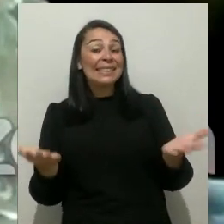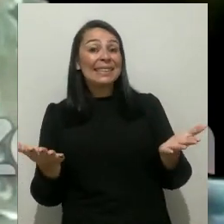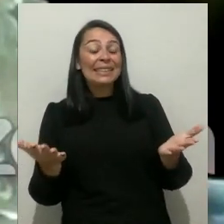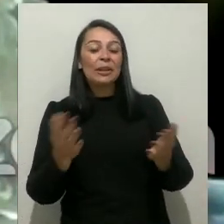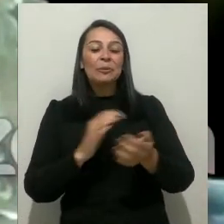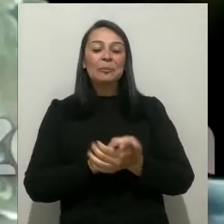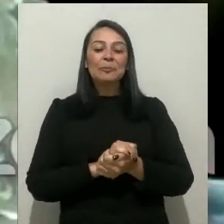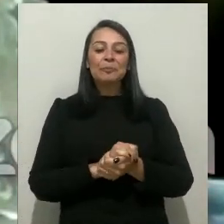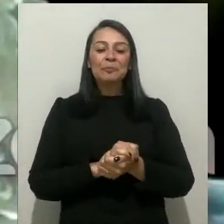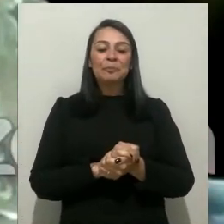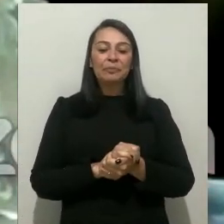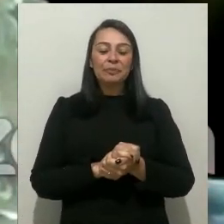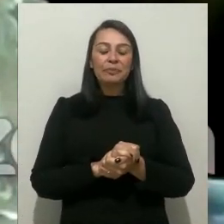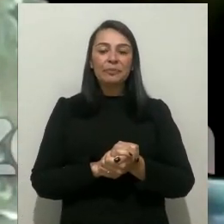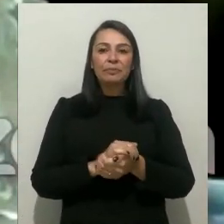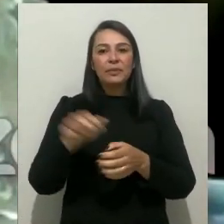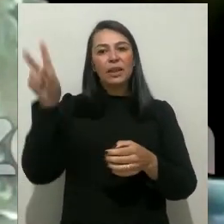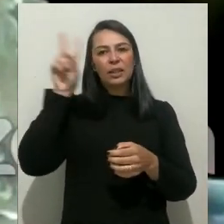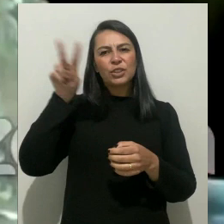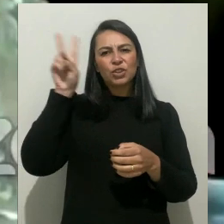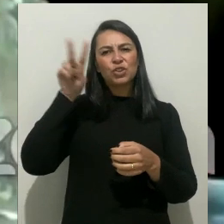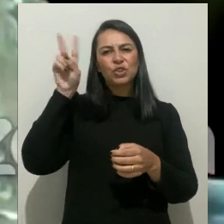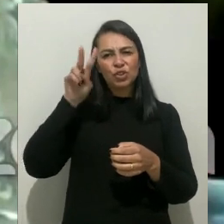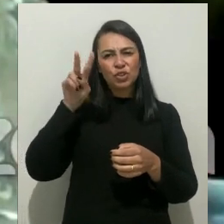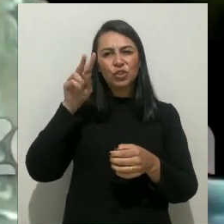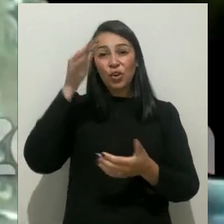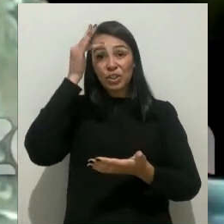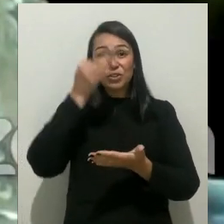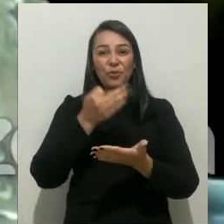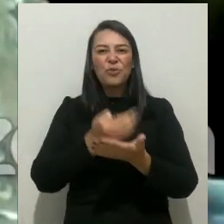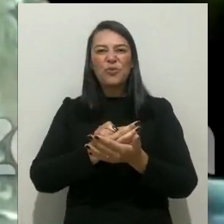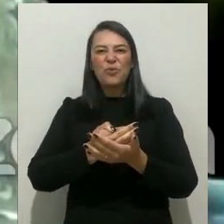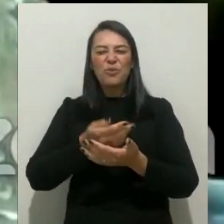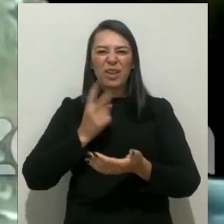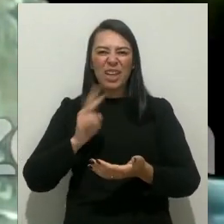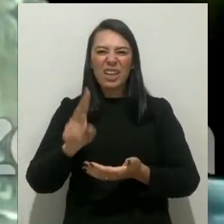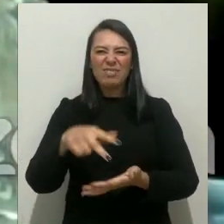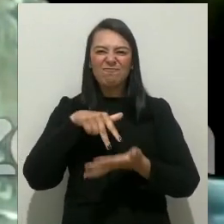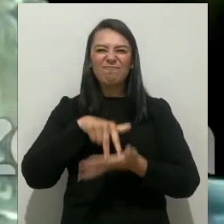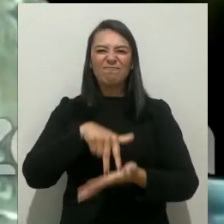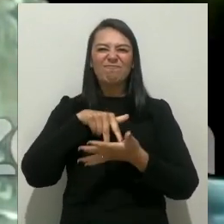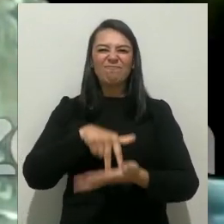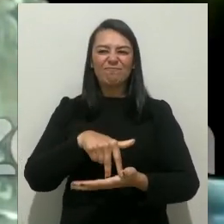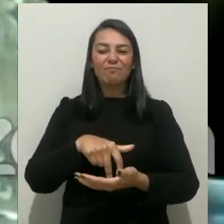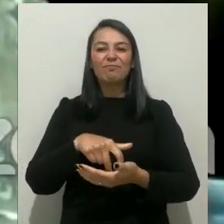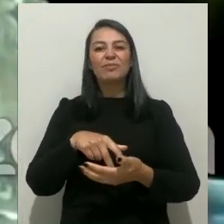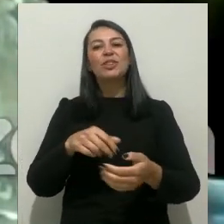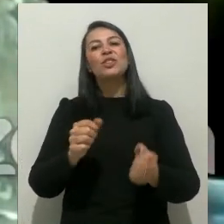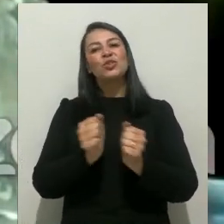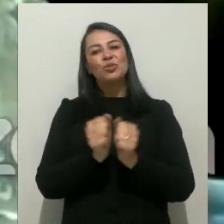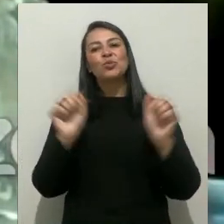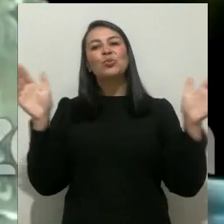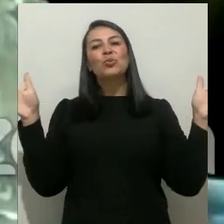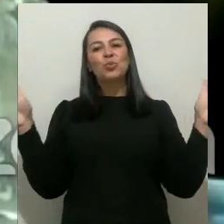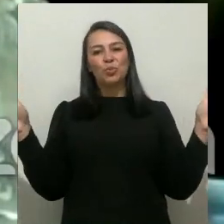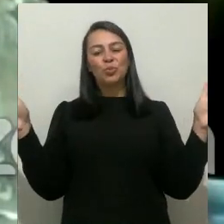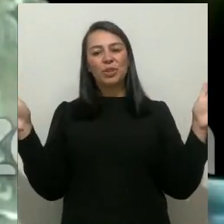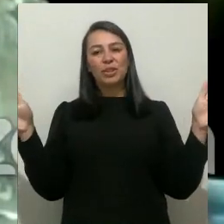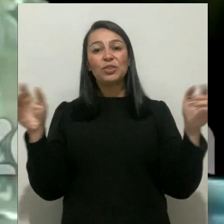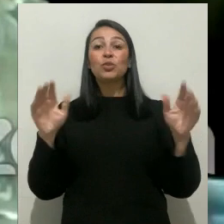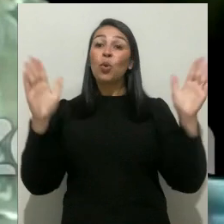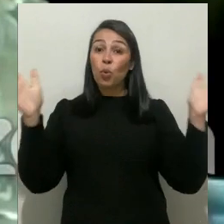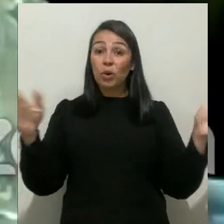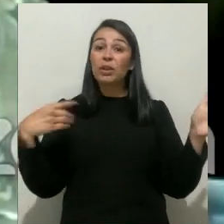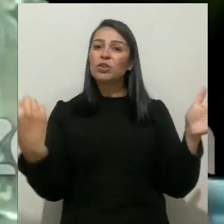Então é isso, essa foi uma das histórias, né, de fé e de perseverança ligadas ao Cristo, e é isso, o